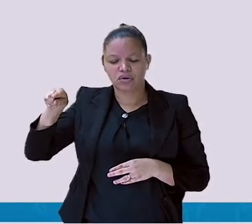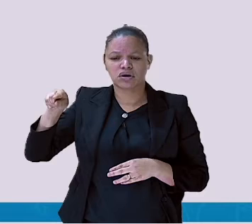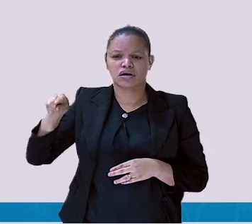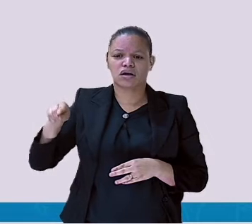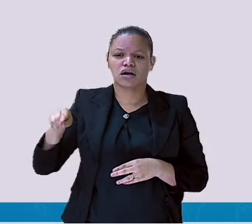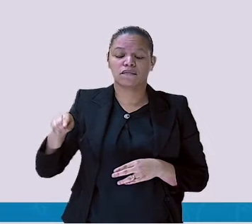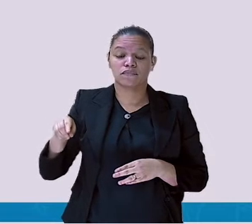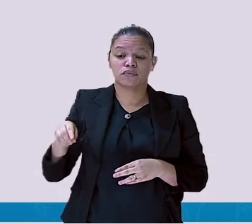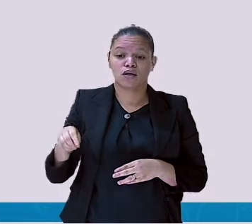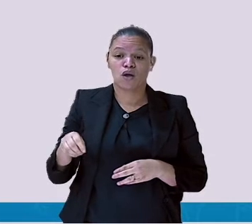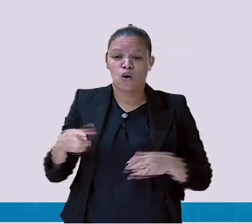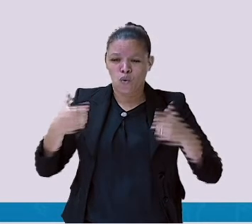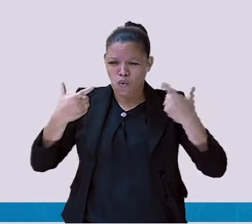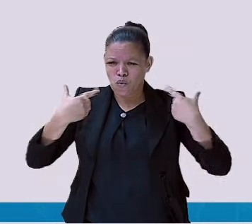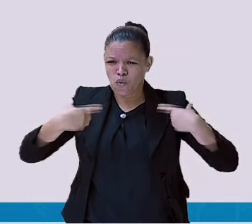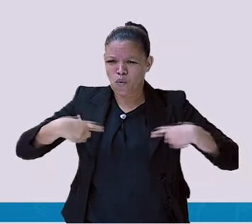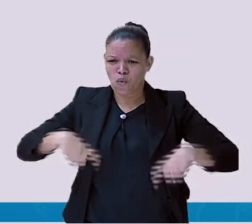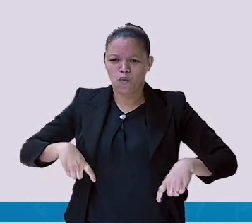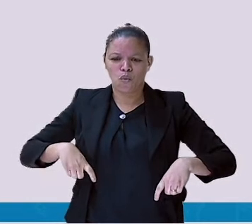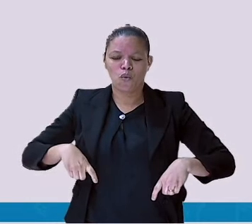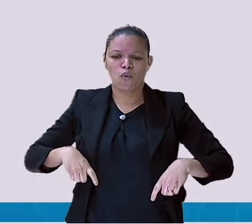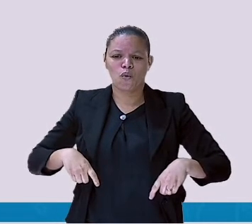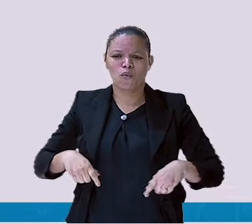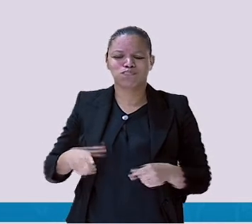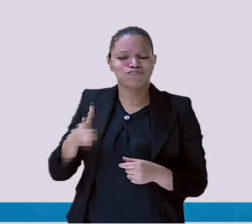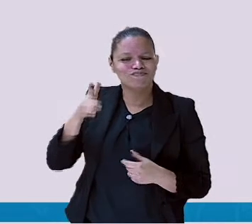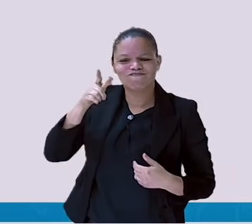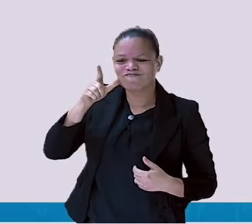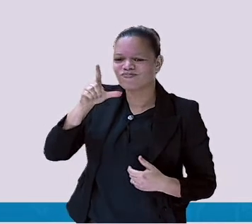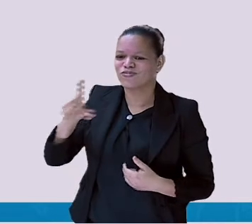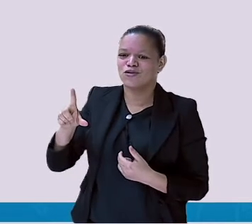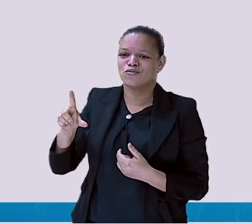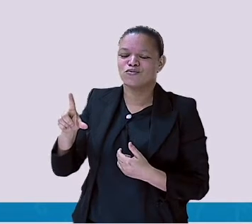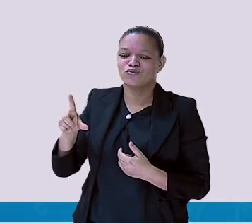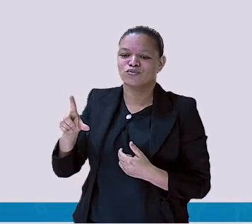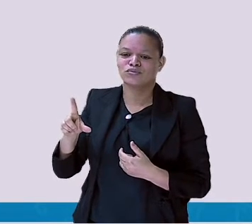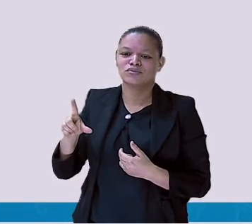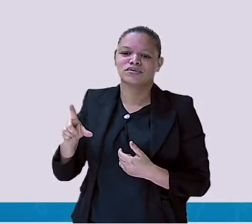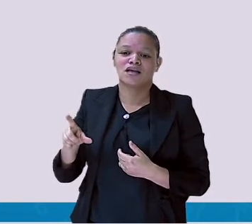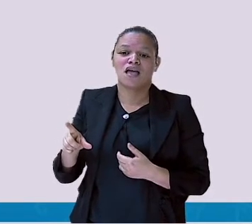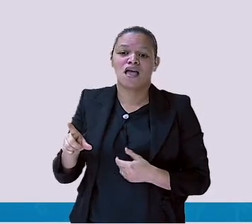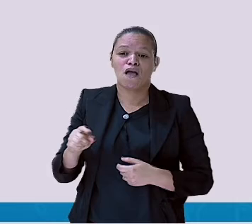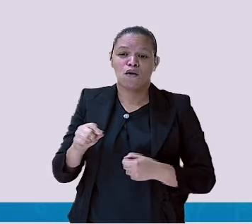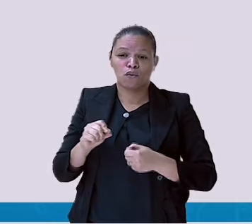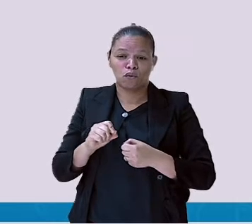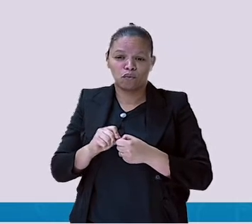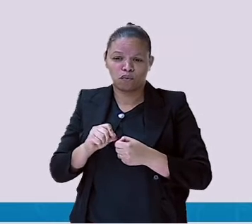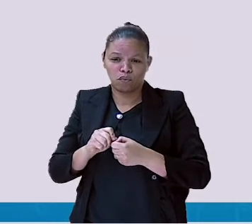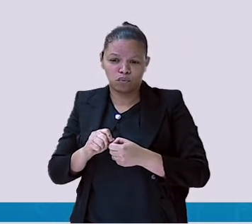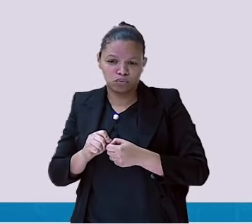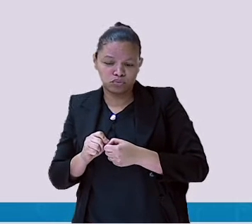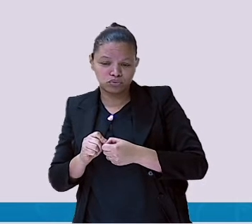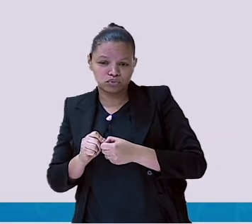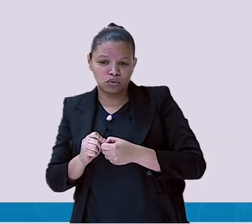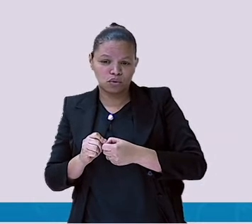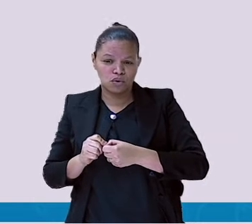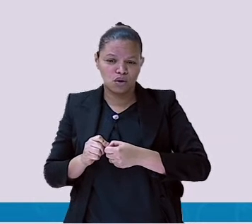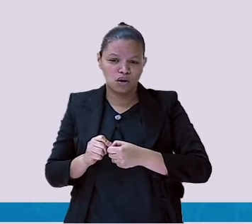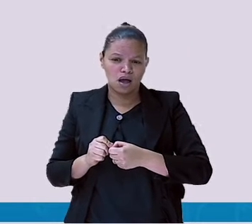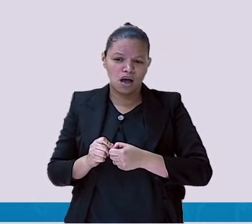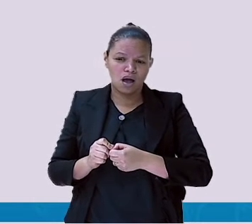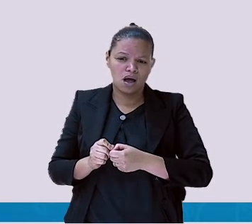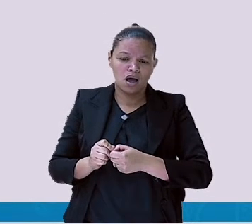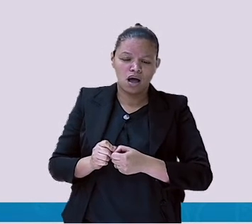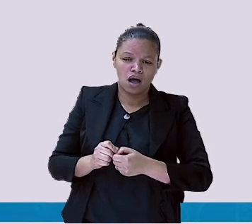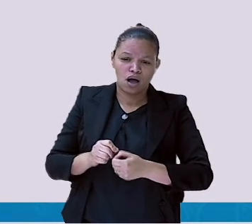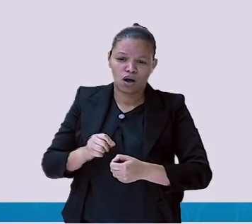que produz. Então, eu vou explicar aqui para vocês o tipo 1 da diabetes e o tipo 2, tá? E vou colocar aqui para